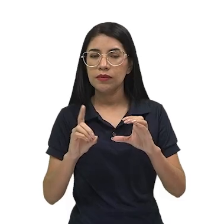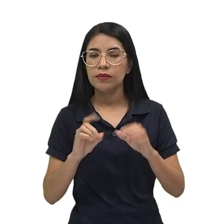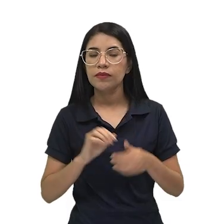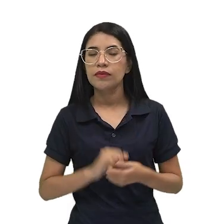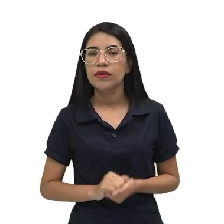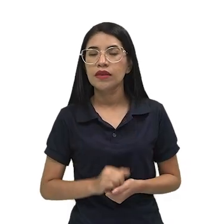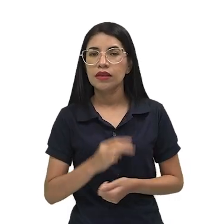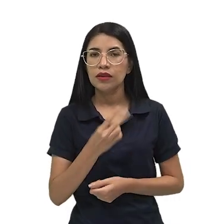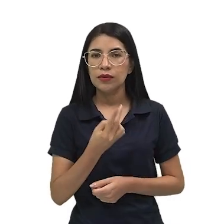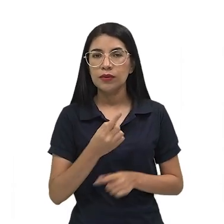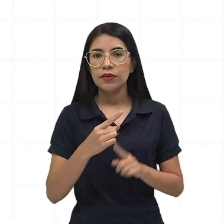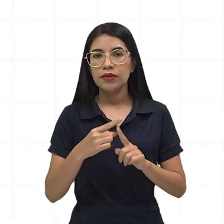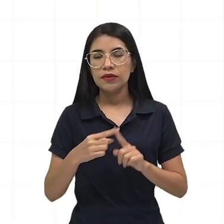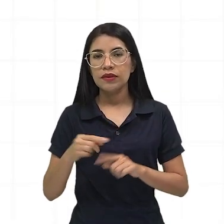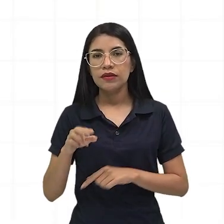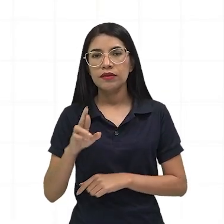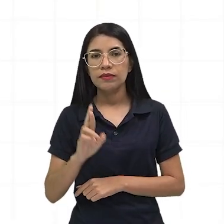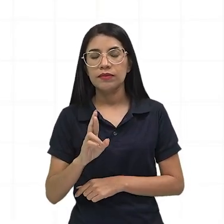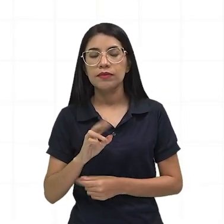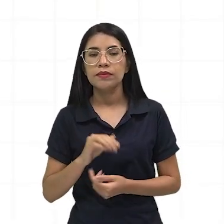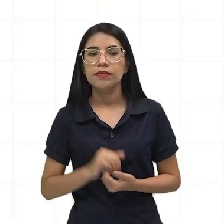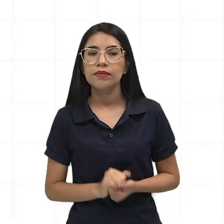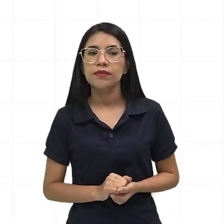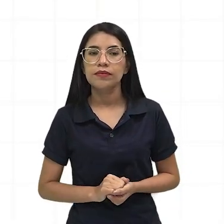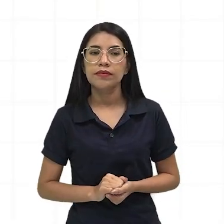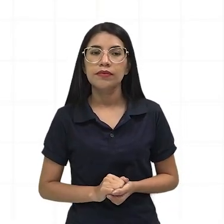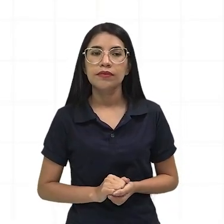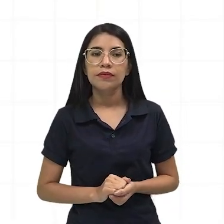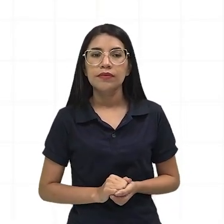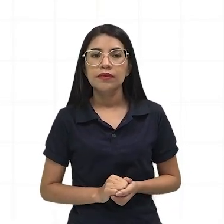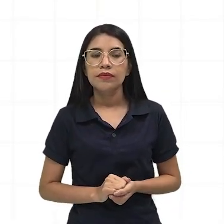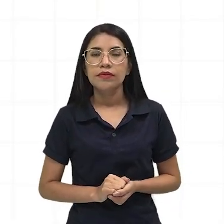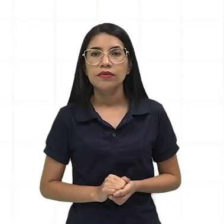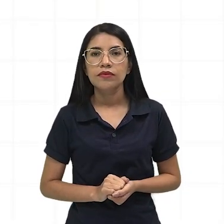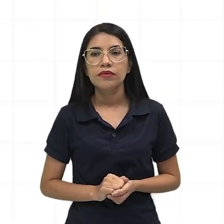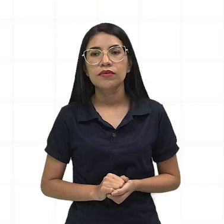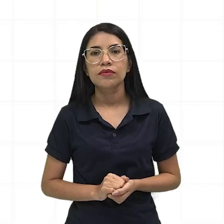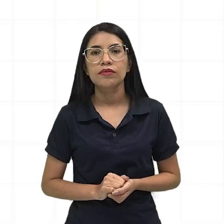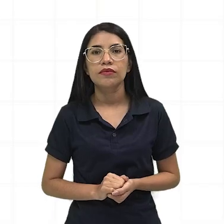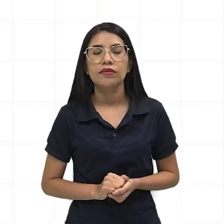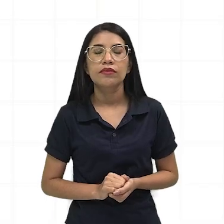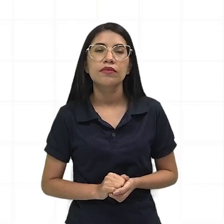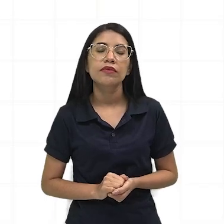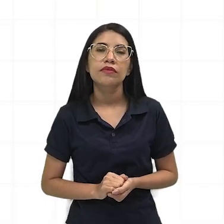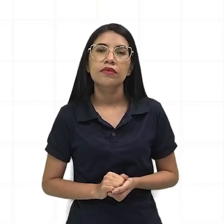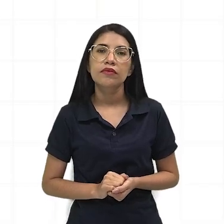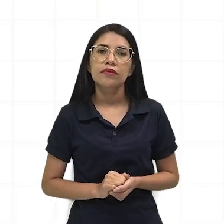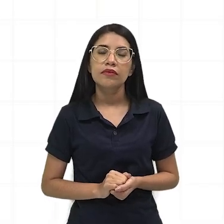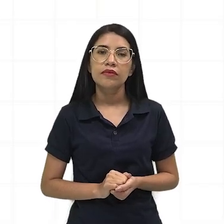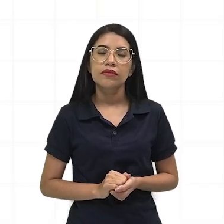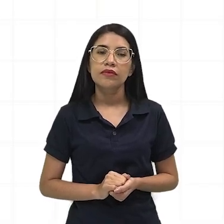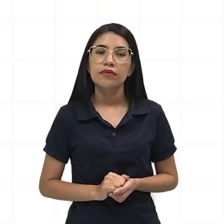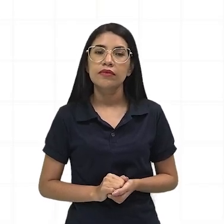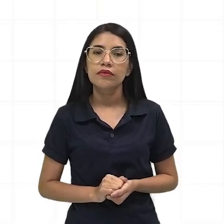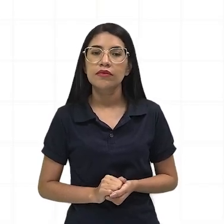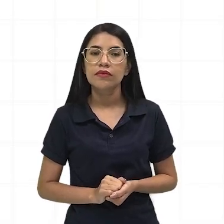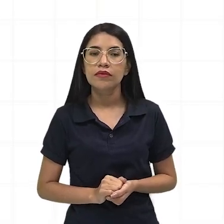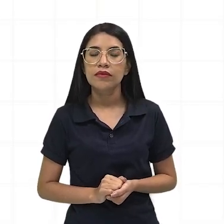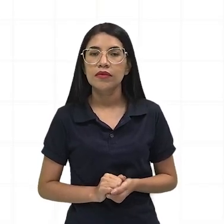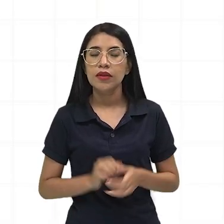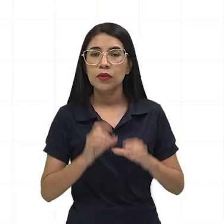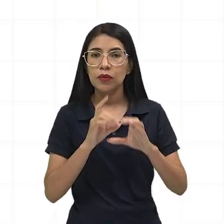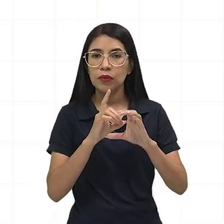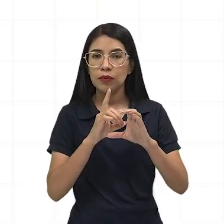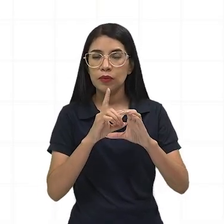vezes o raio. Beleza? Então, olha, reforçando, já o diâmetro